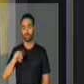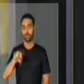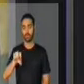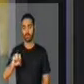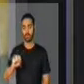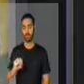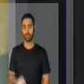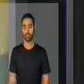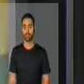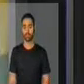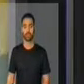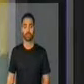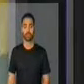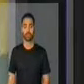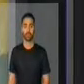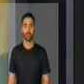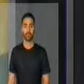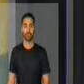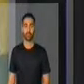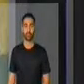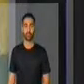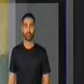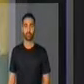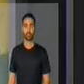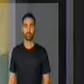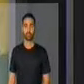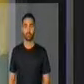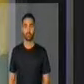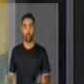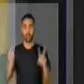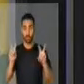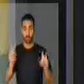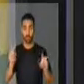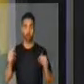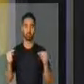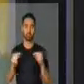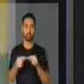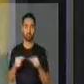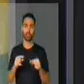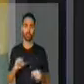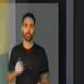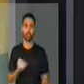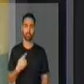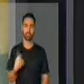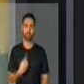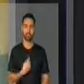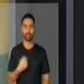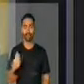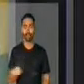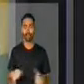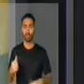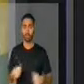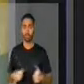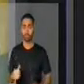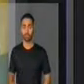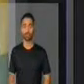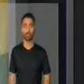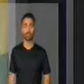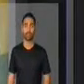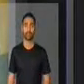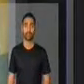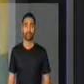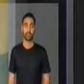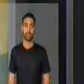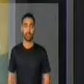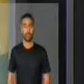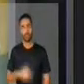em análise é de grande oportunidade, e aqui eu já teço o meu